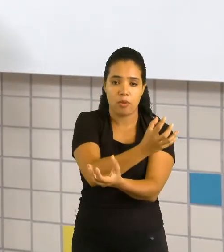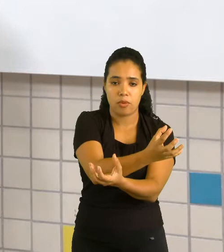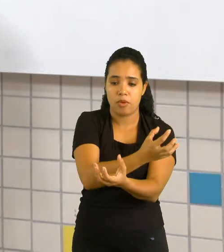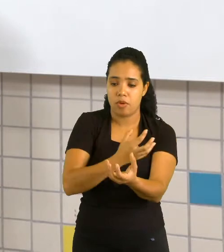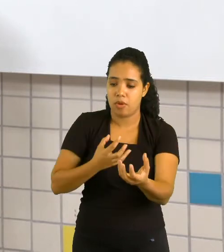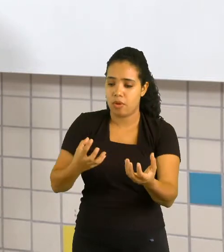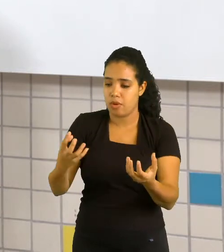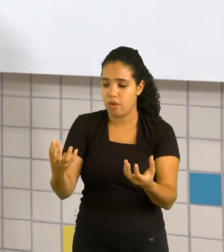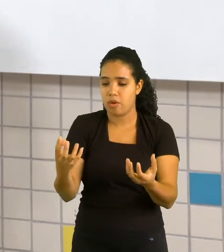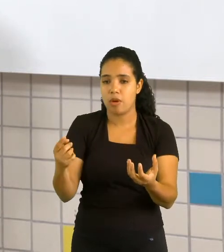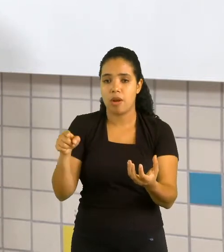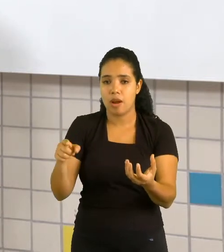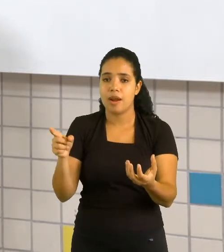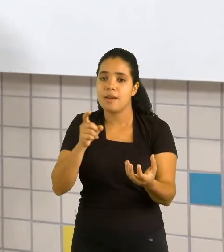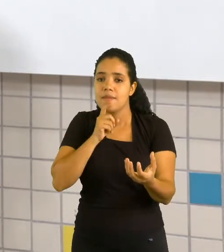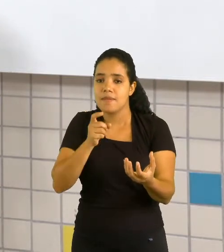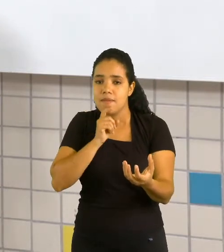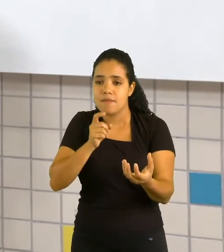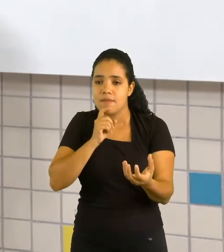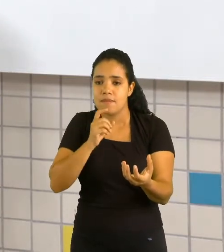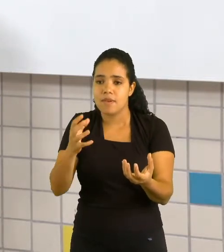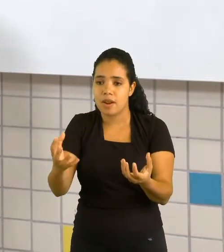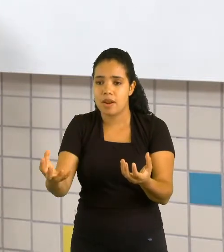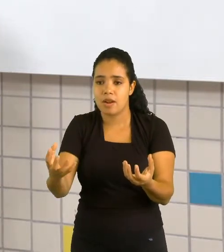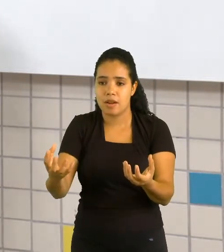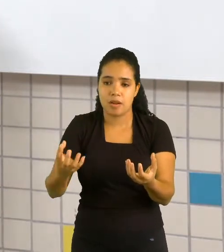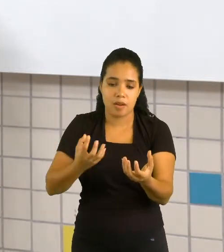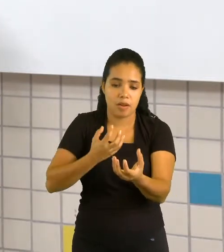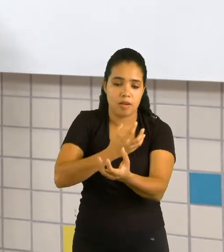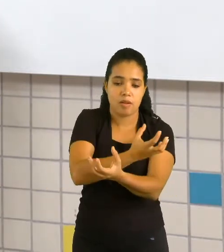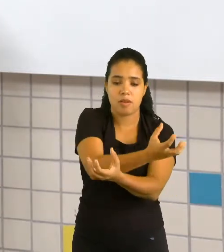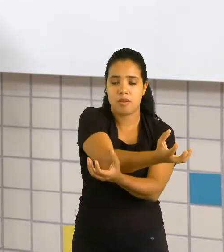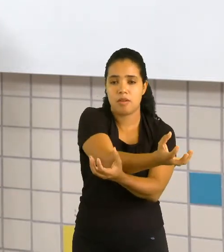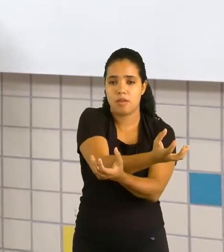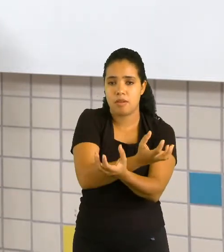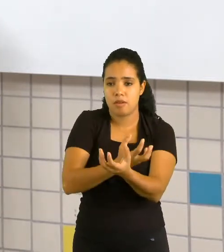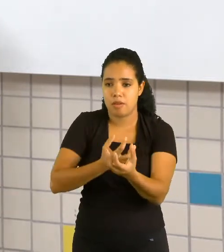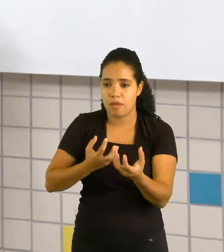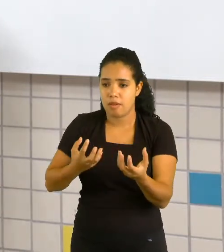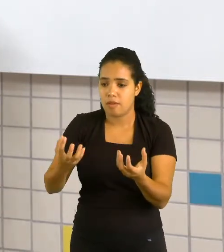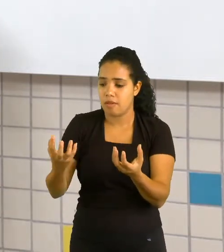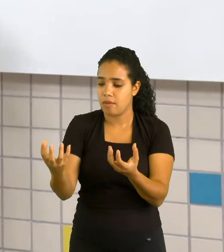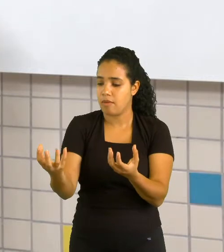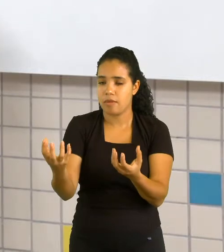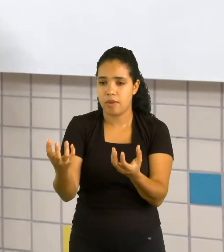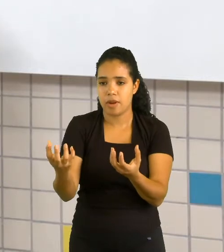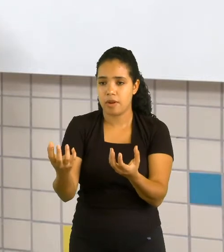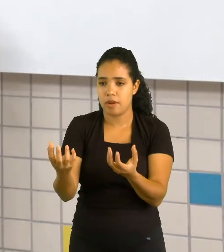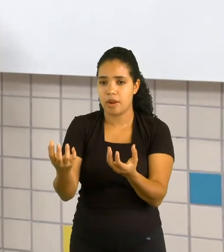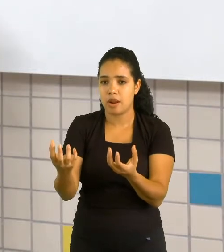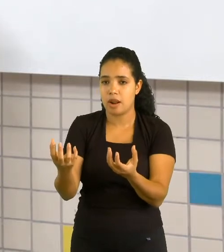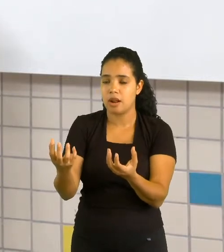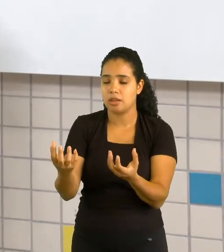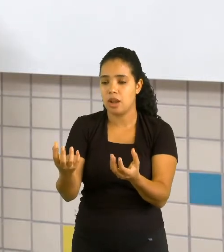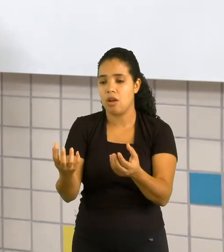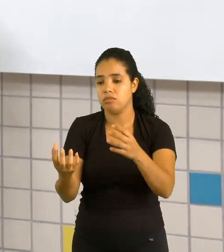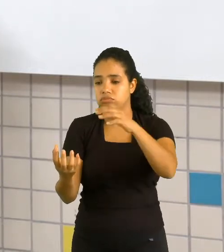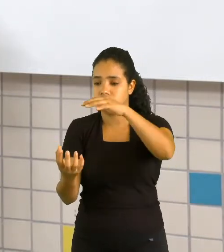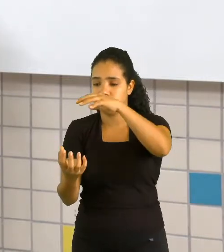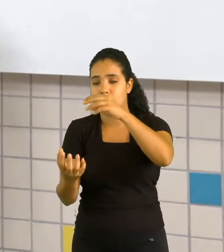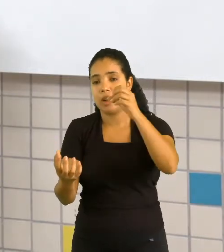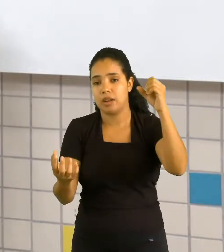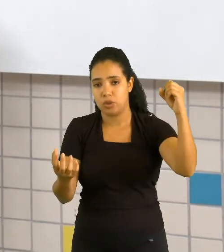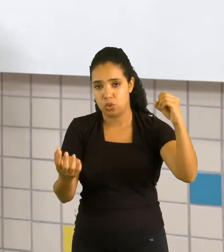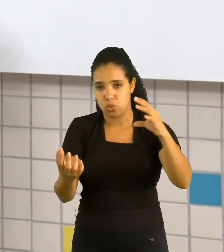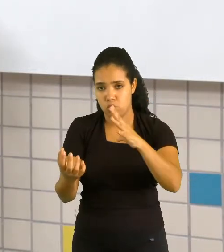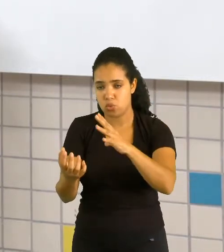mesma luminosidade em cima e embaixo, porque essa inclinação dela não vai fazer diferença. Isso acontece nas